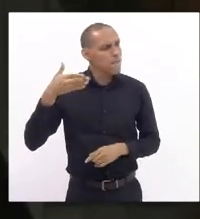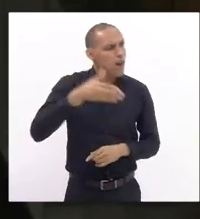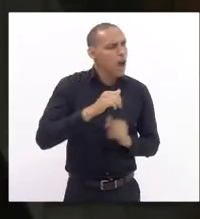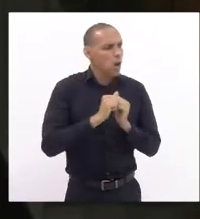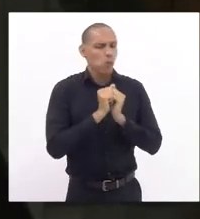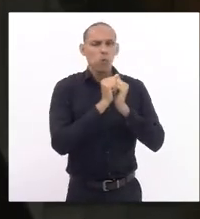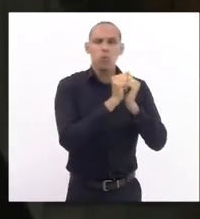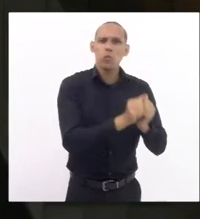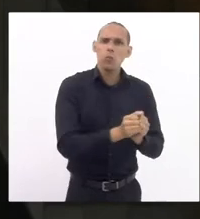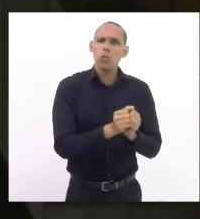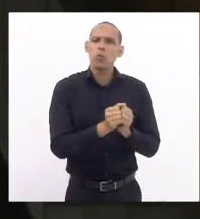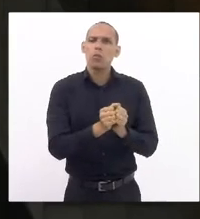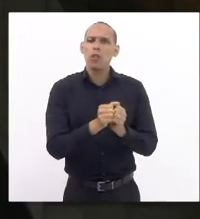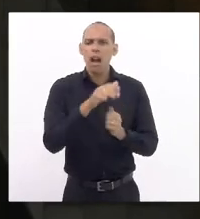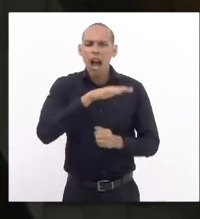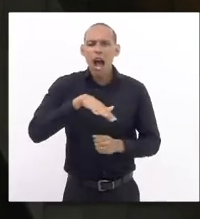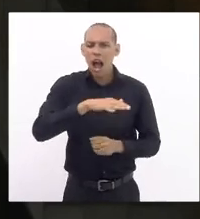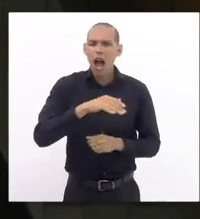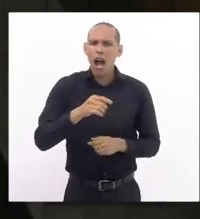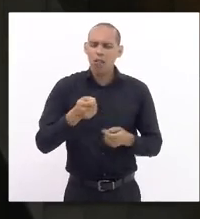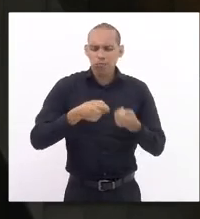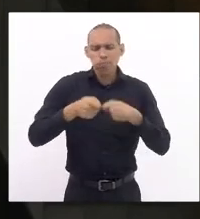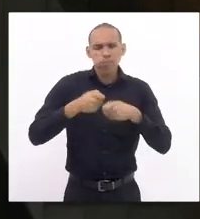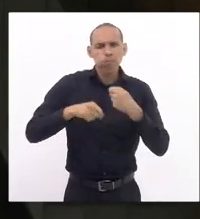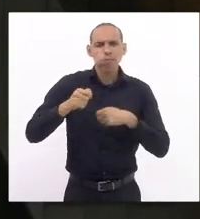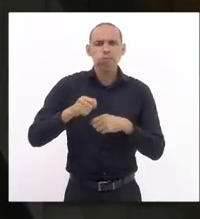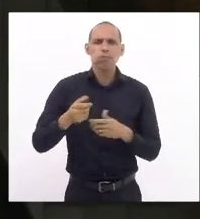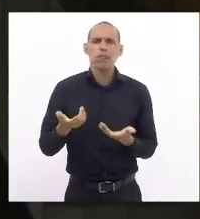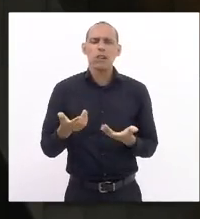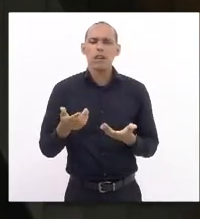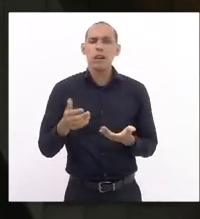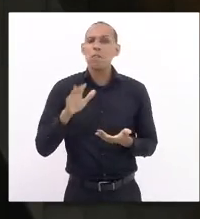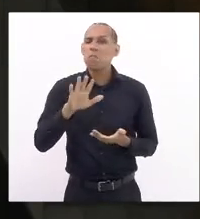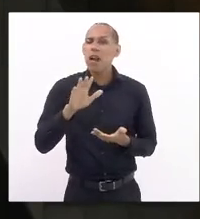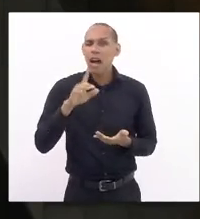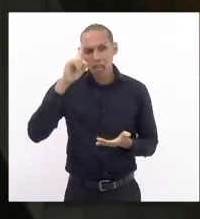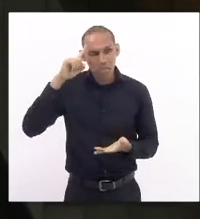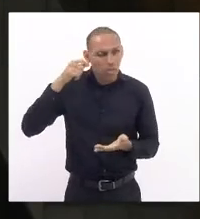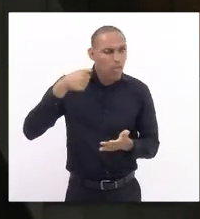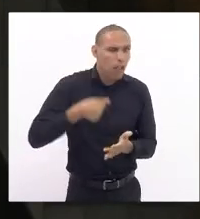áreas da administração estadual atuando, Marta, as decisões não podem ser tomadas,